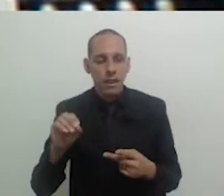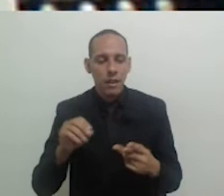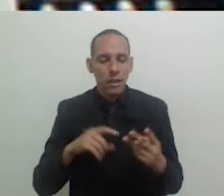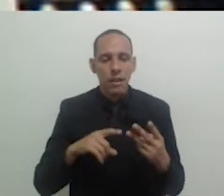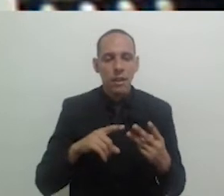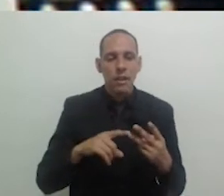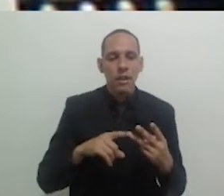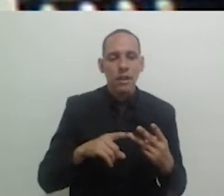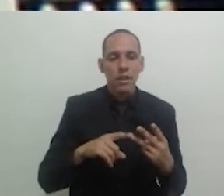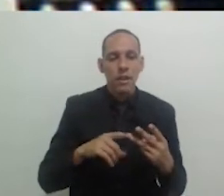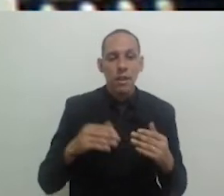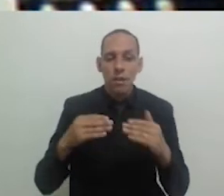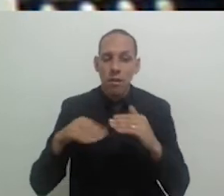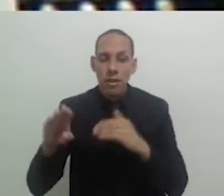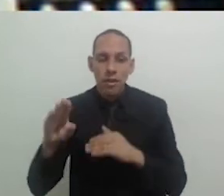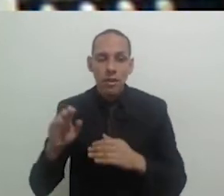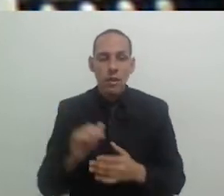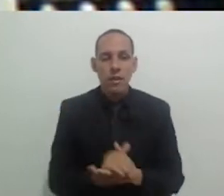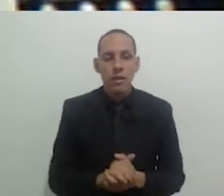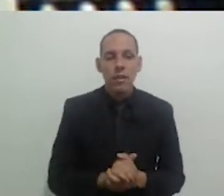Discordando, 5.